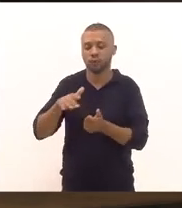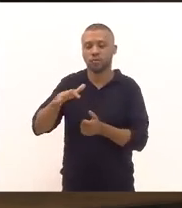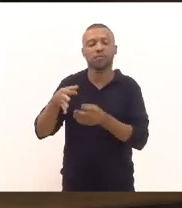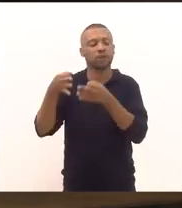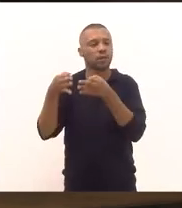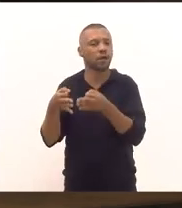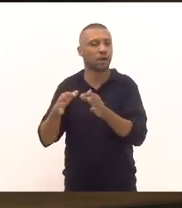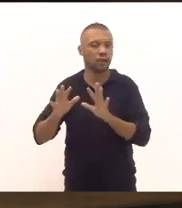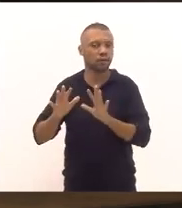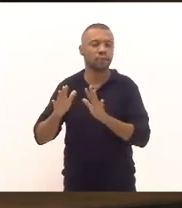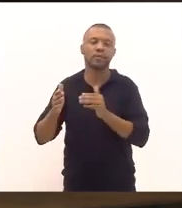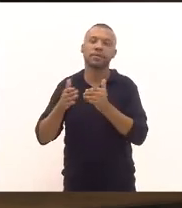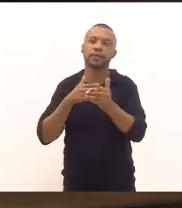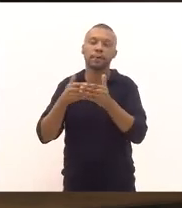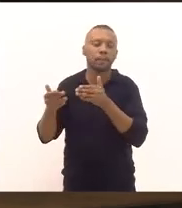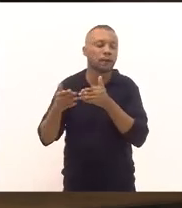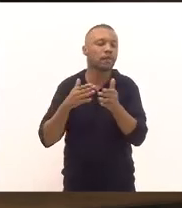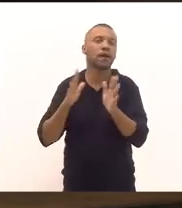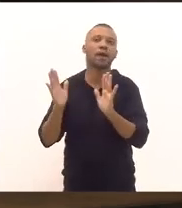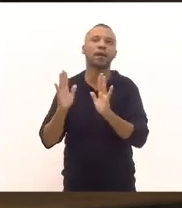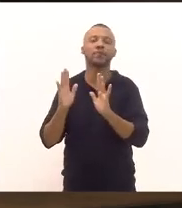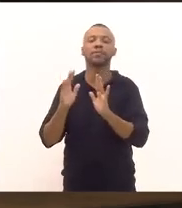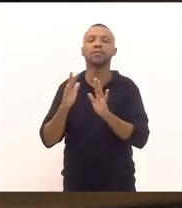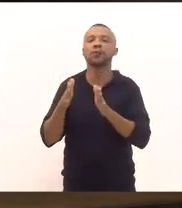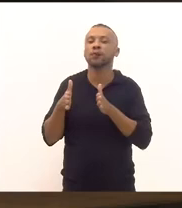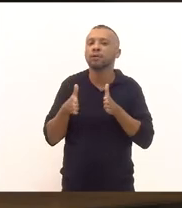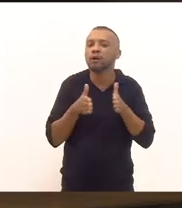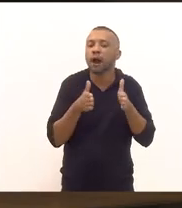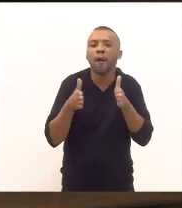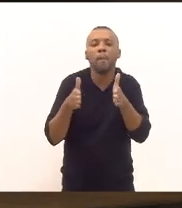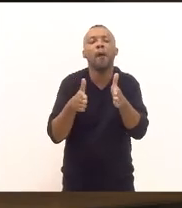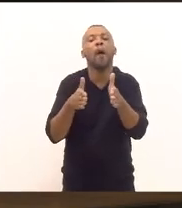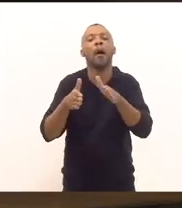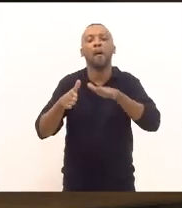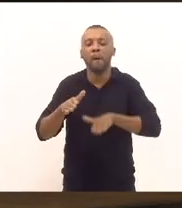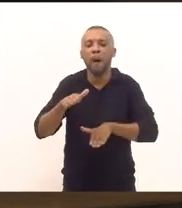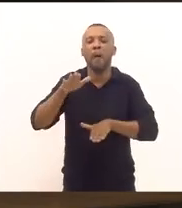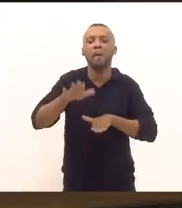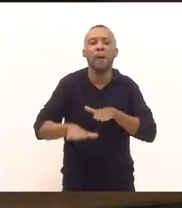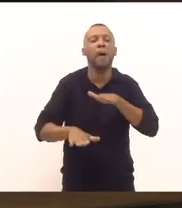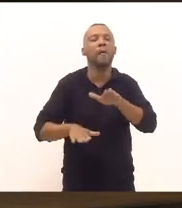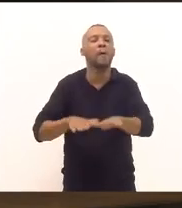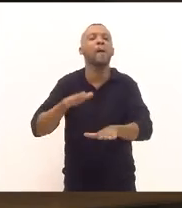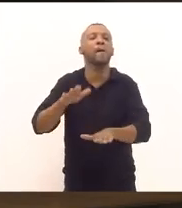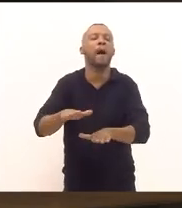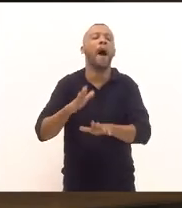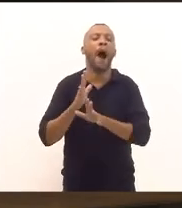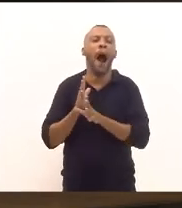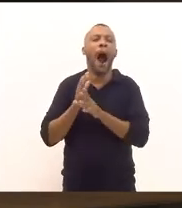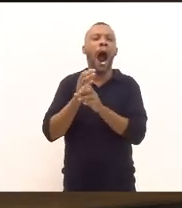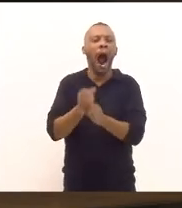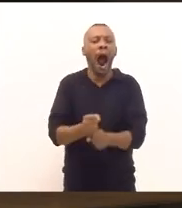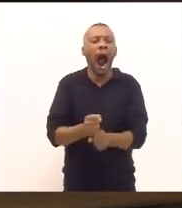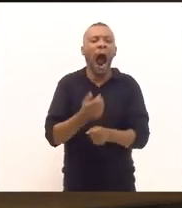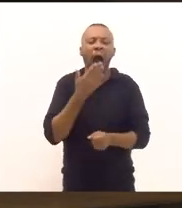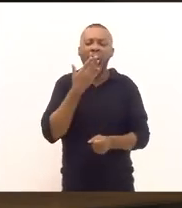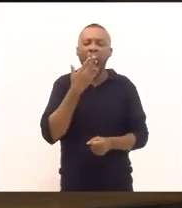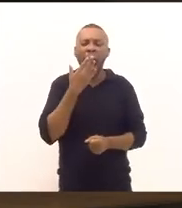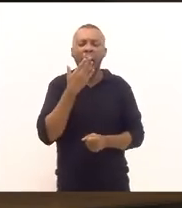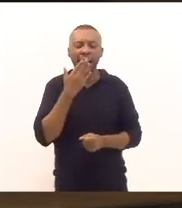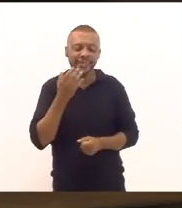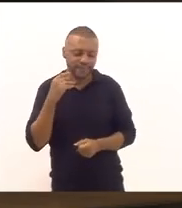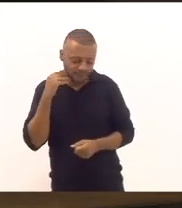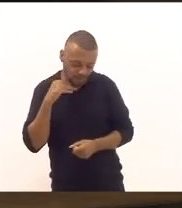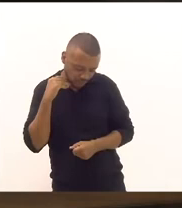independentemente da trilha que que caminhar né